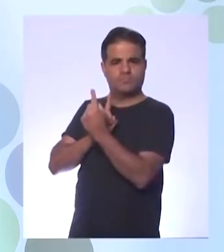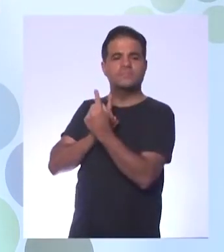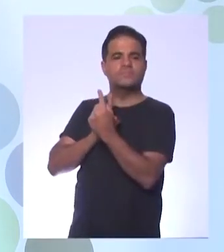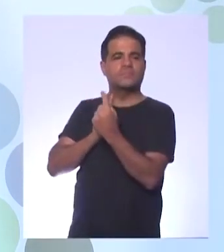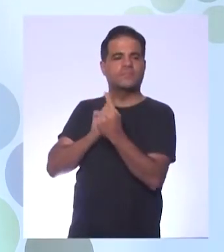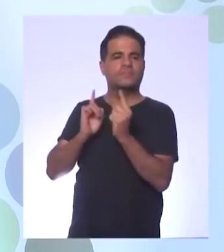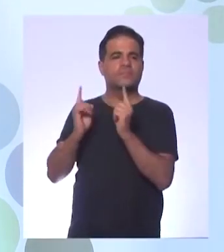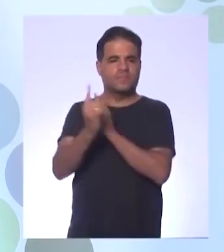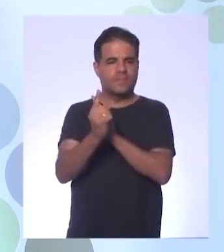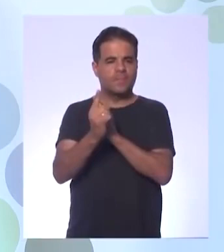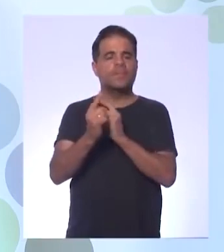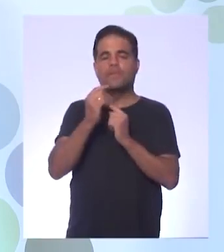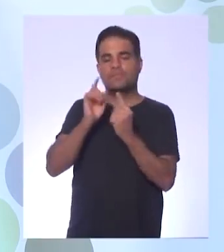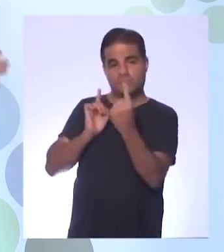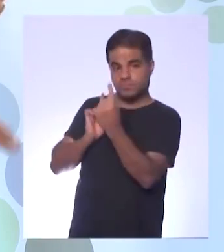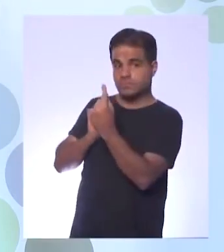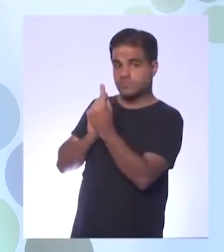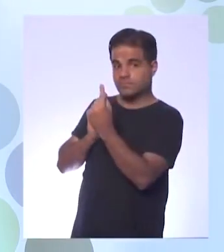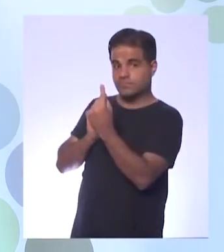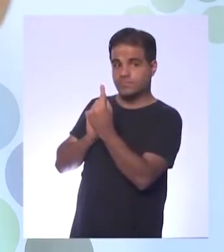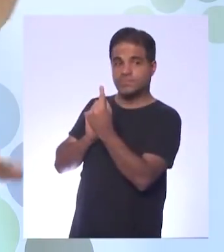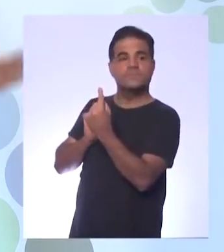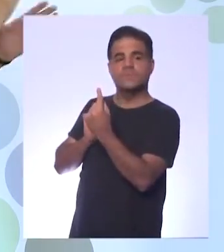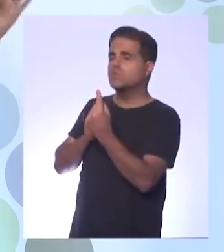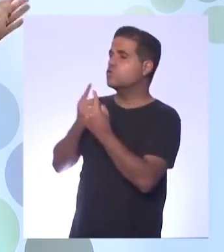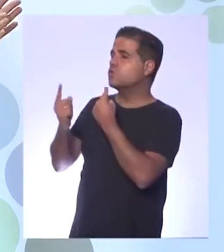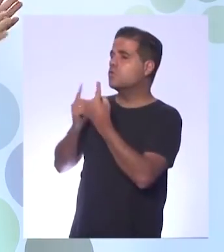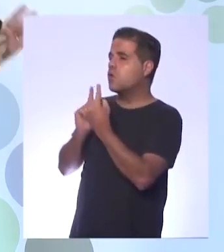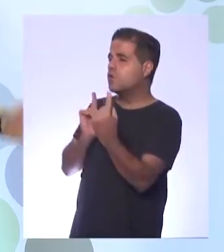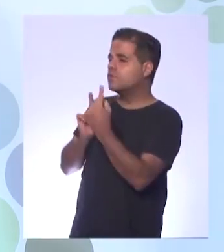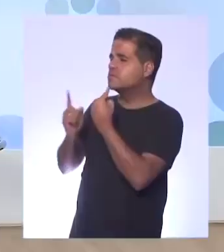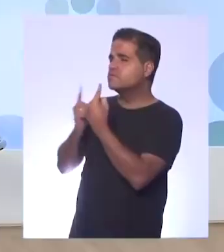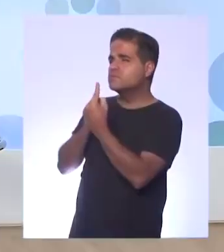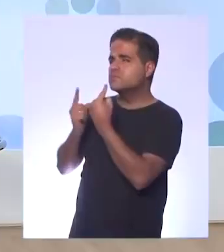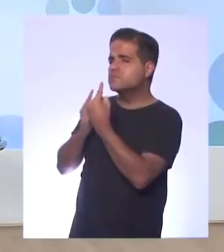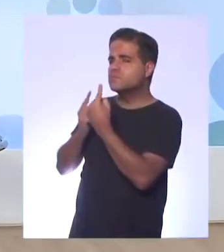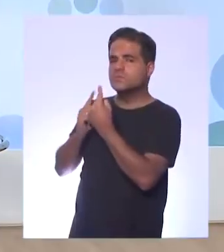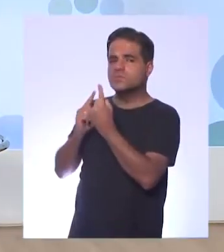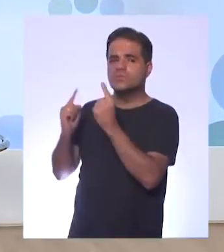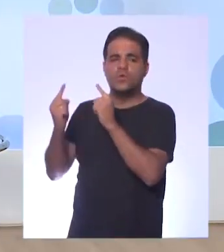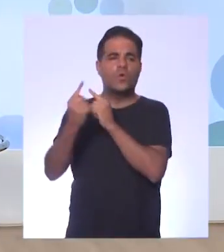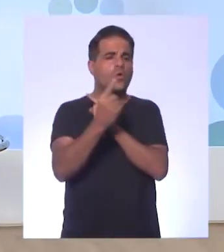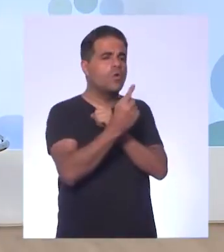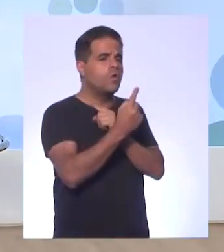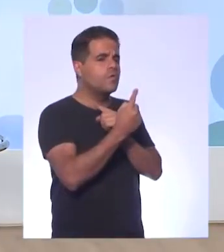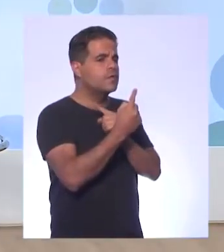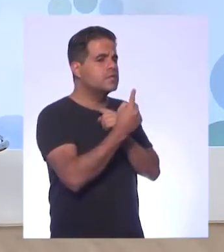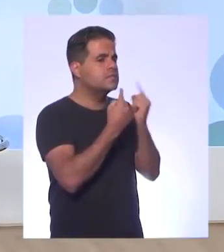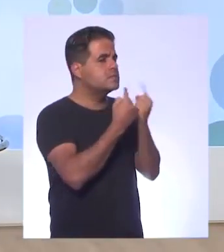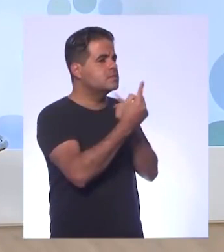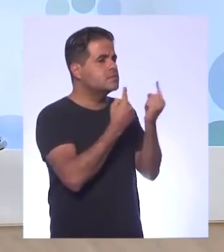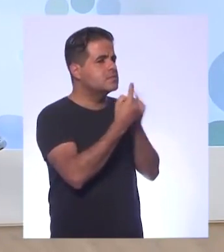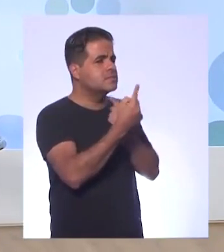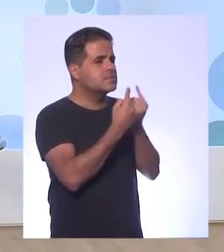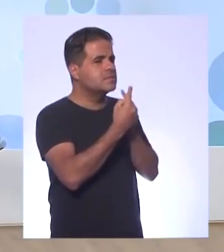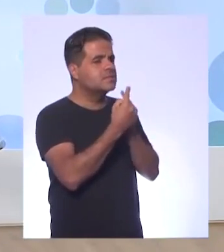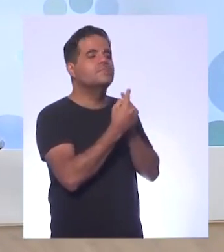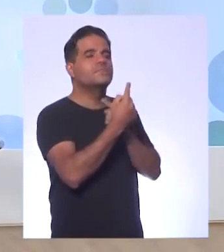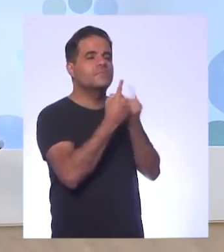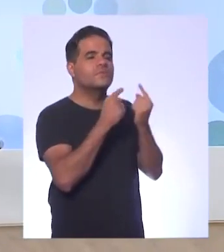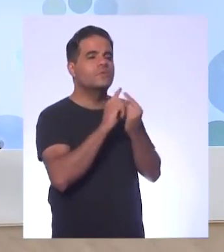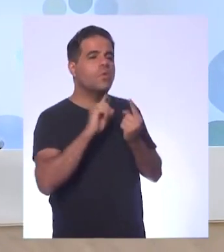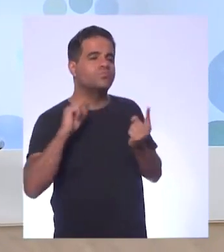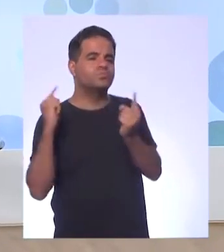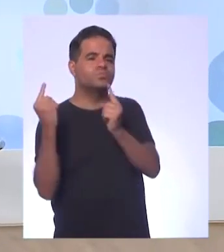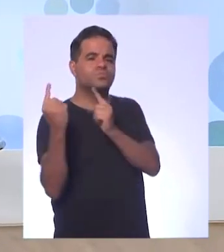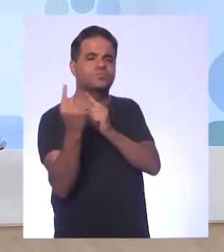vocês, acredito eu, certo? Para o lado direito. Então, quando eu estou aqui virada para o lado direito, se eu for dar um giro de uma volta completa, é um giro de 360 graus,